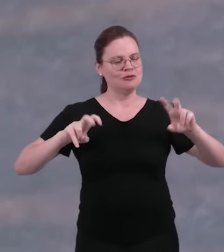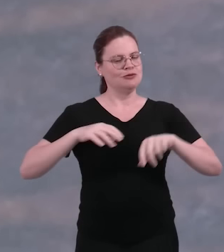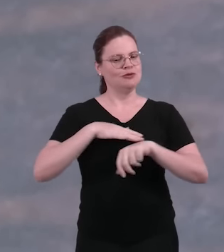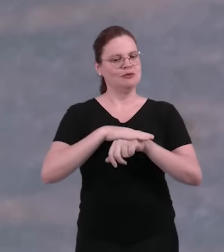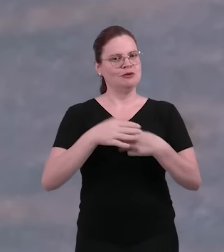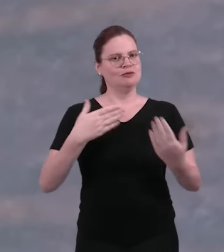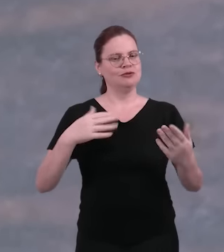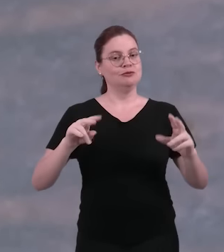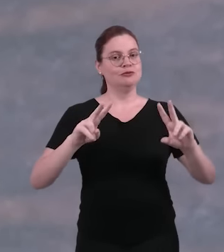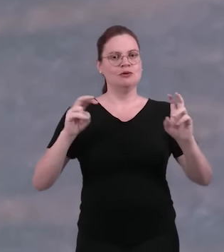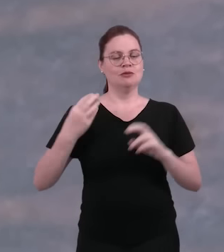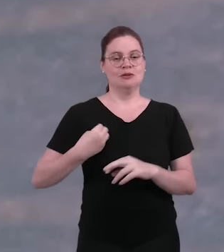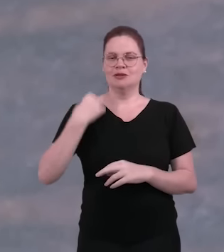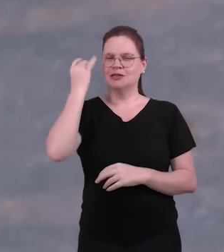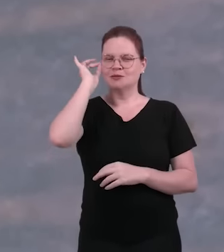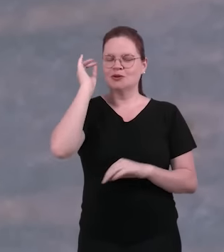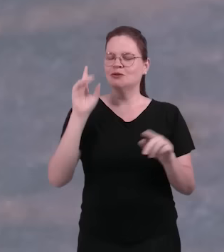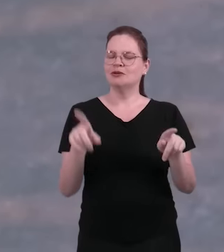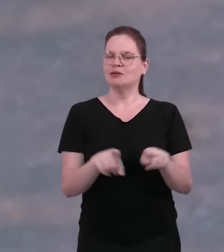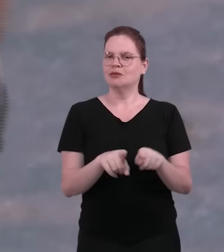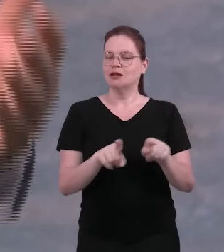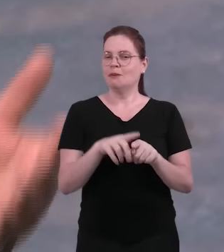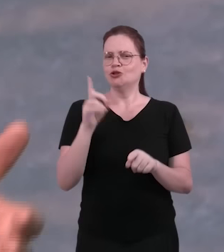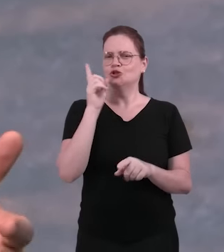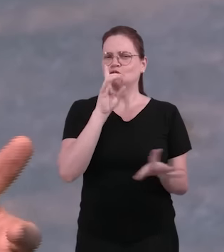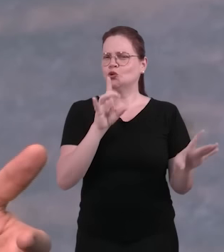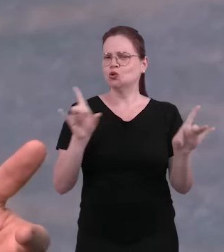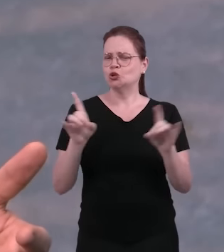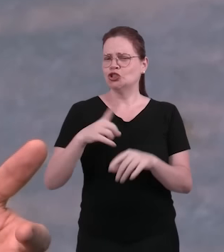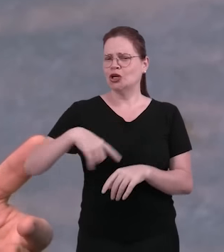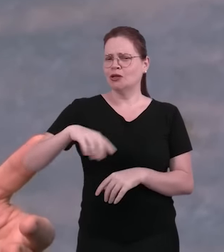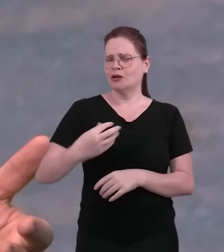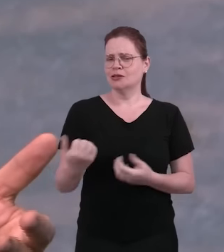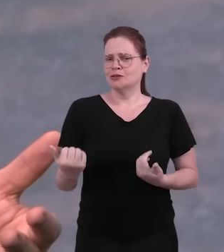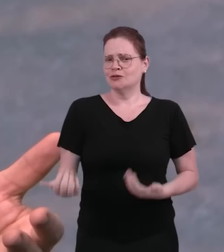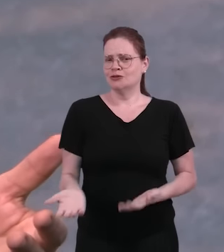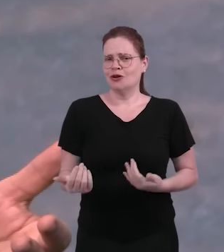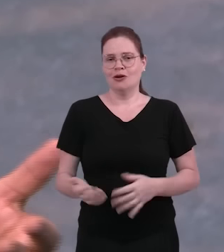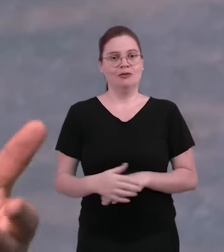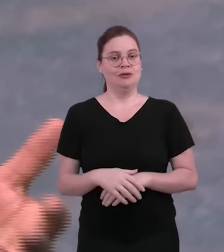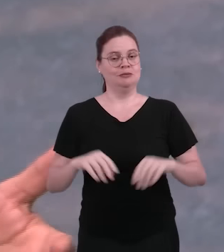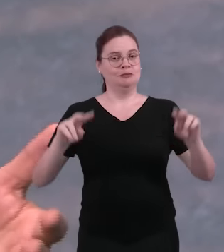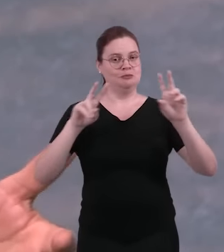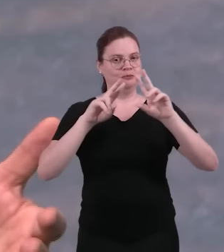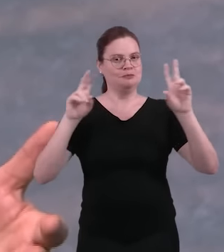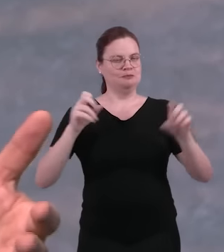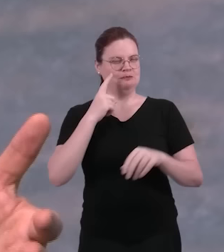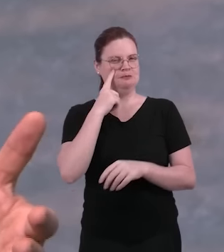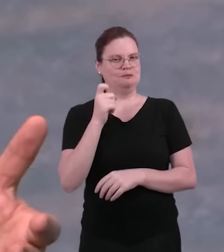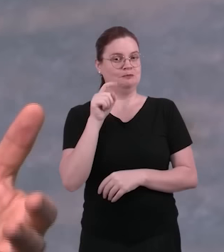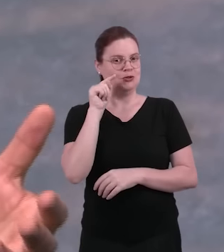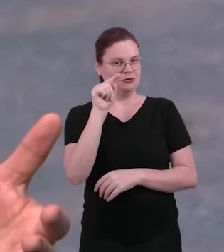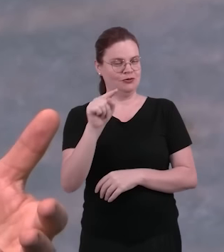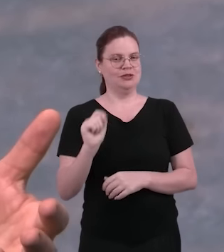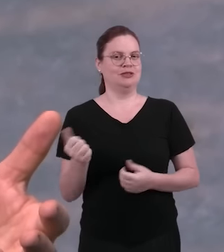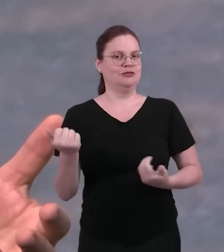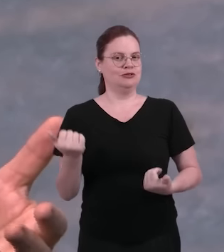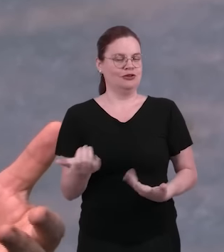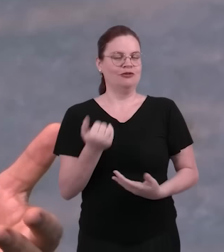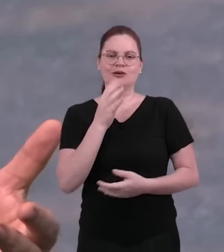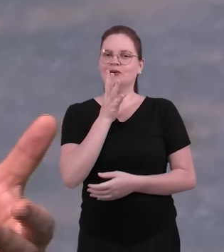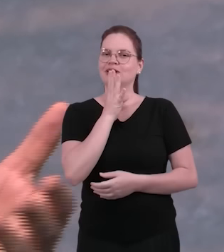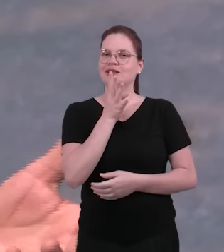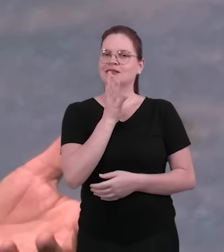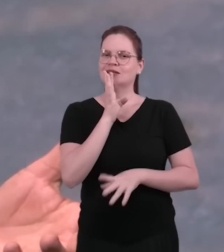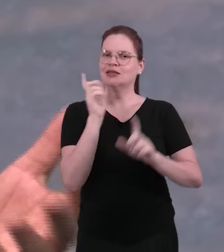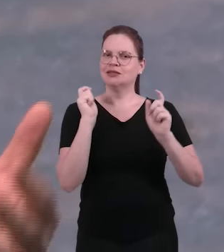ordem espiritual como do dia a dia, do cotidiano dos jovens. Assuntos interessantes para você, jovem, conhecer,